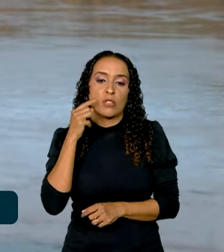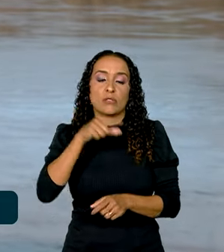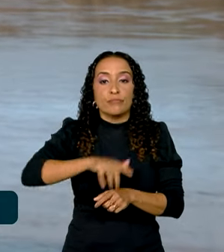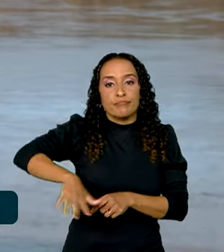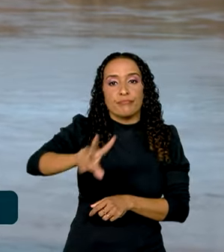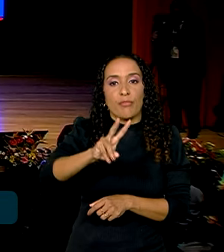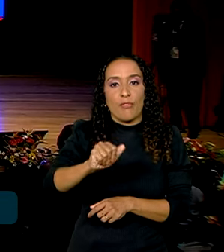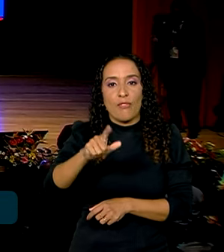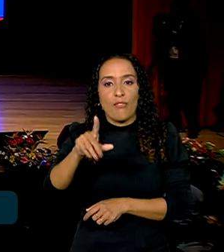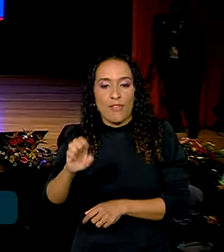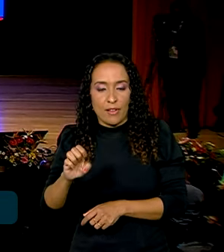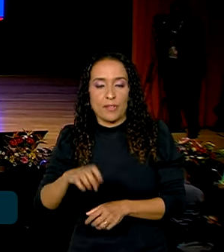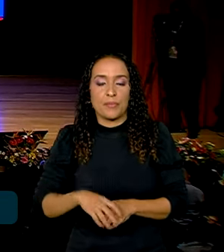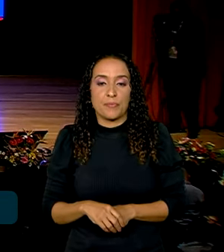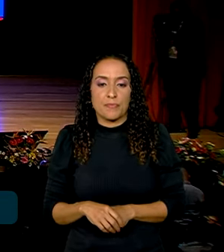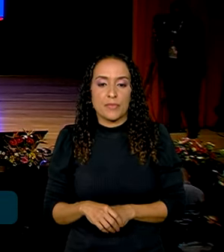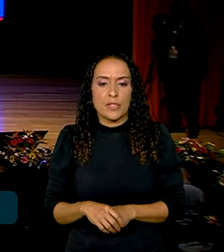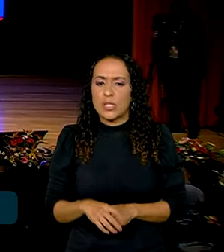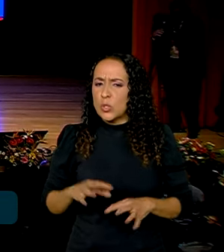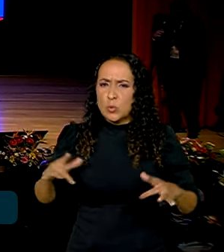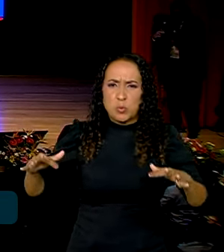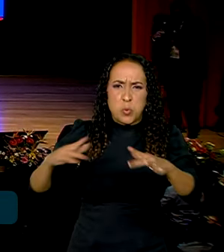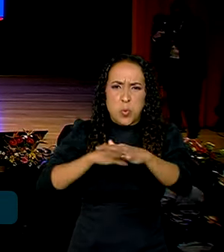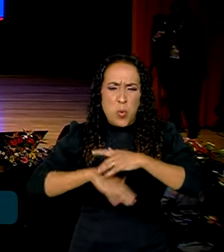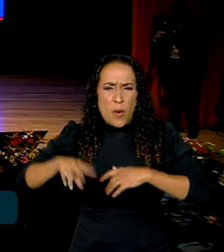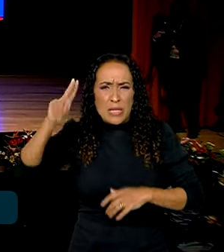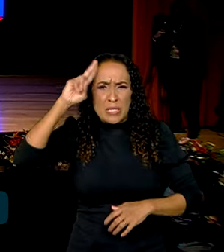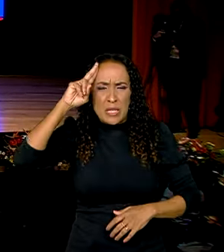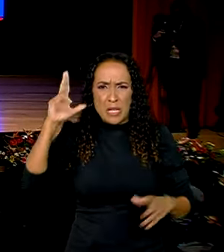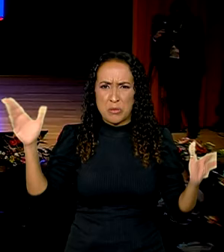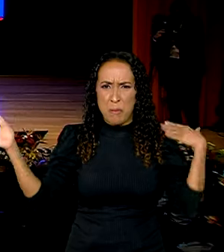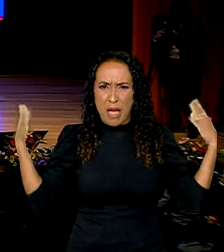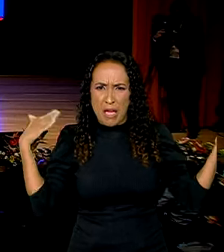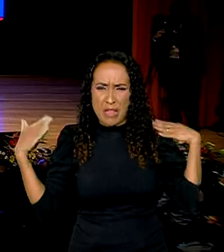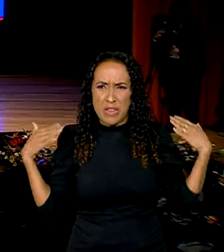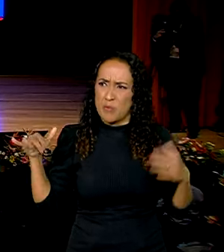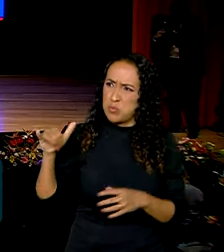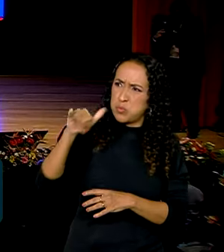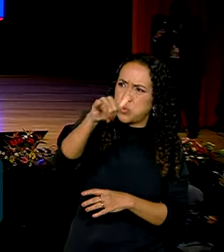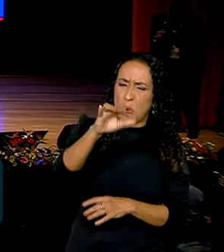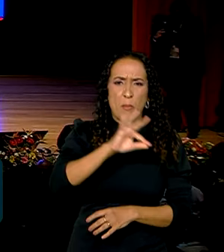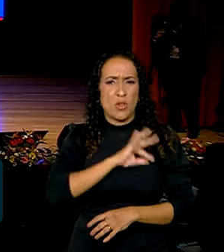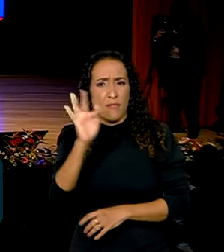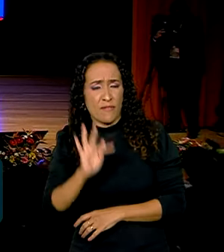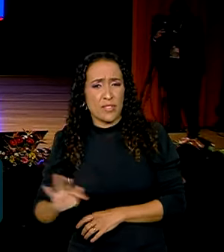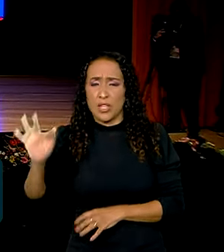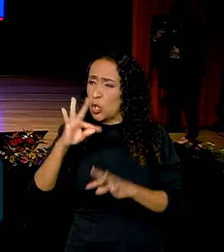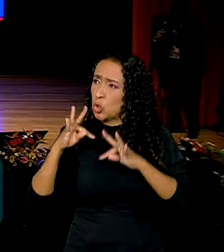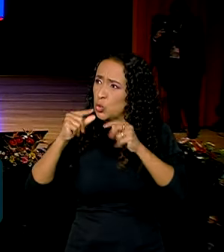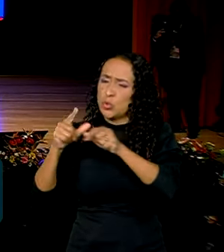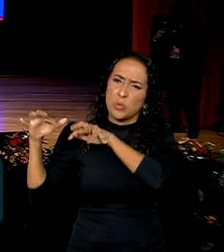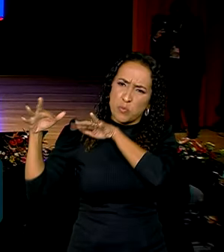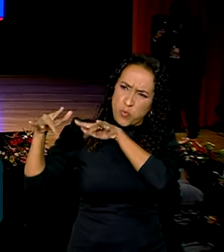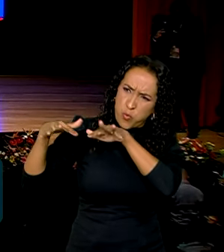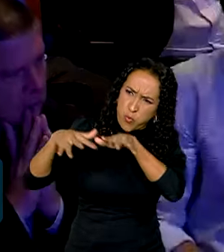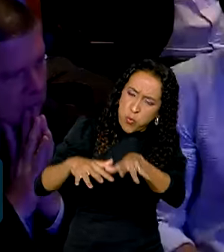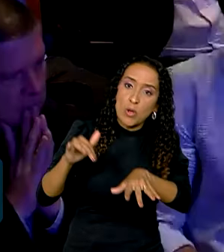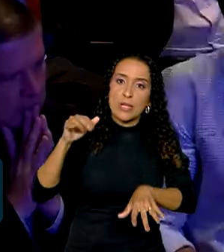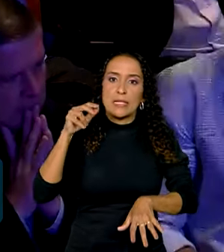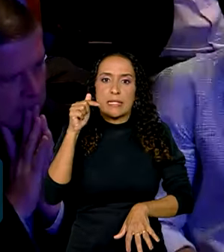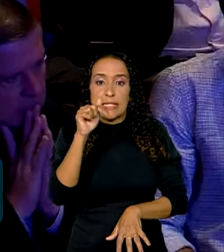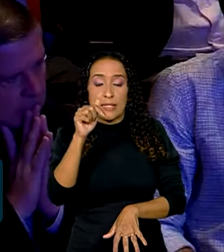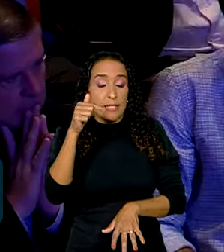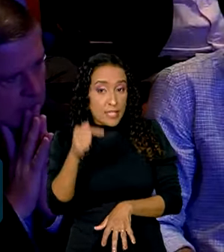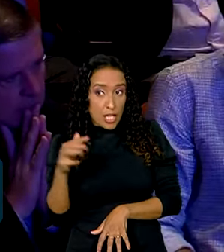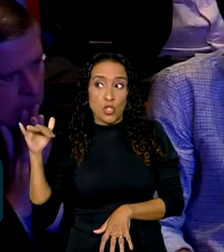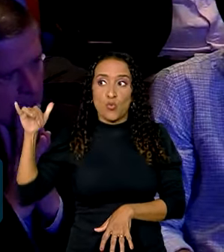do Taquari. Mobilizamos o Exército, a Marinha, a Aeronáutica, a Polícia Rodoviária Federal e trouxemos mais 7 aeronaves